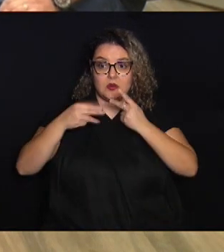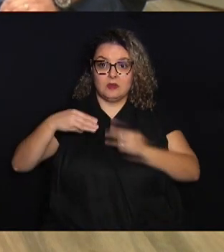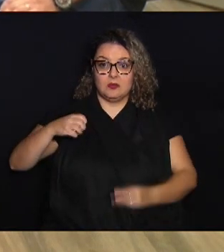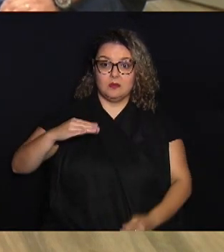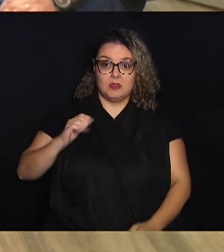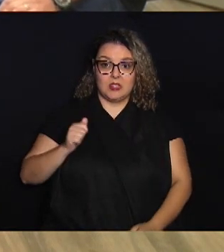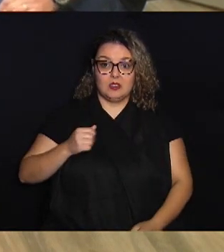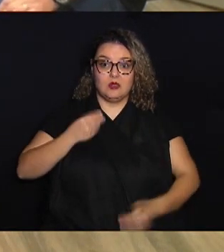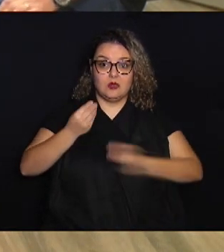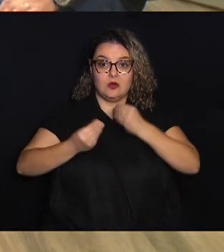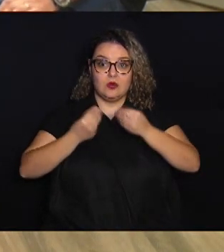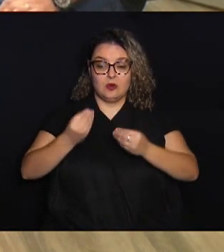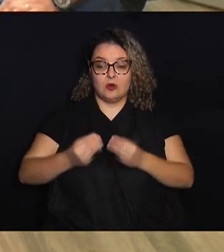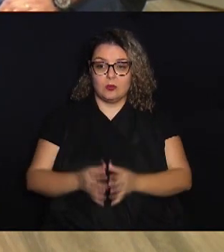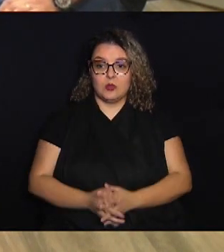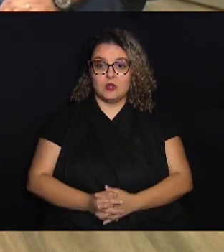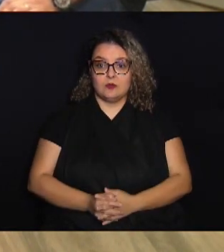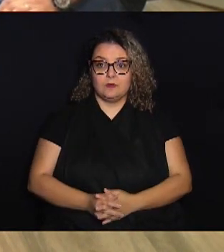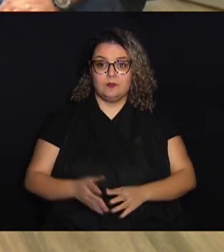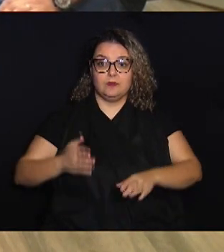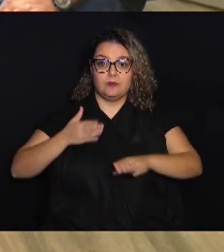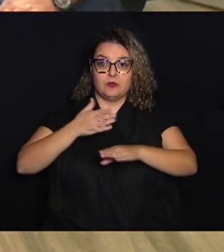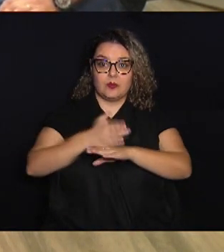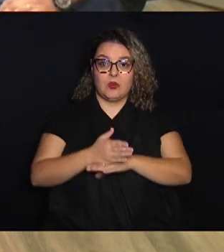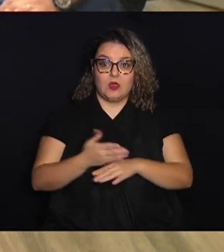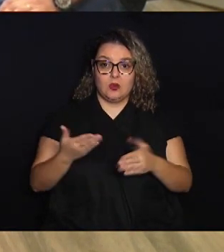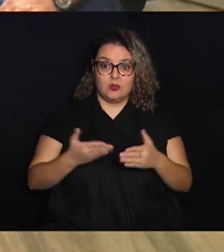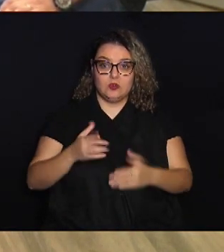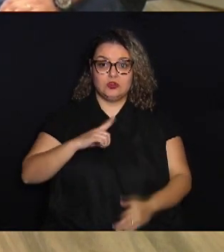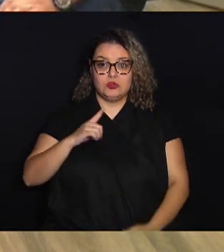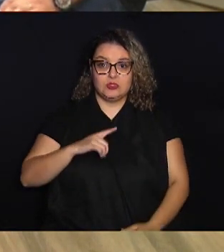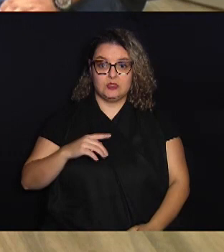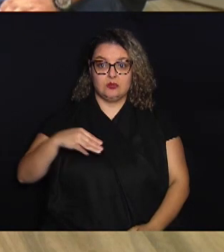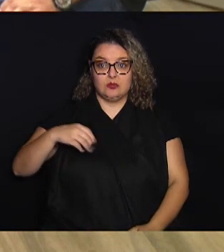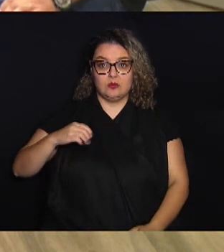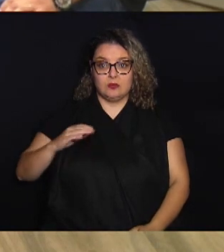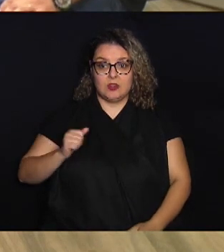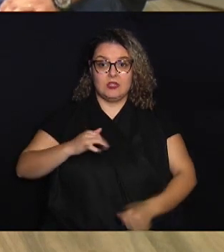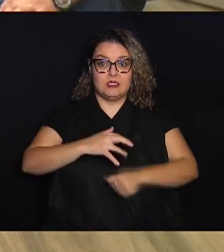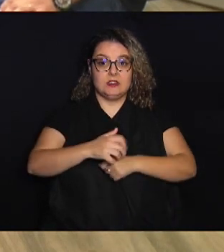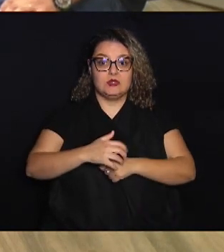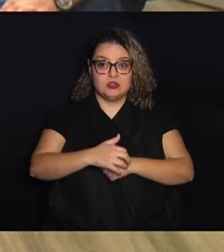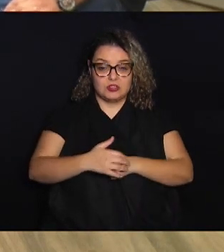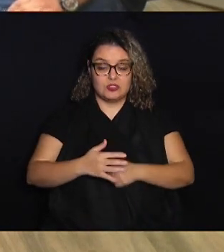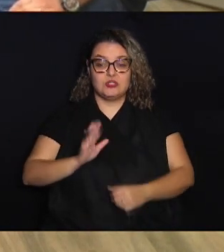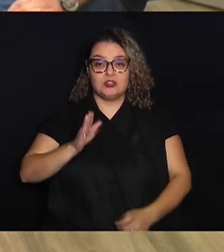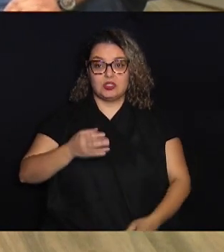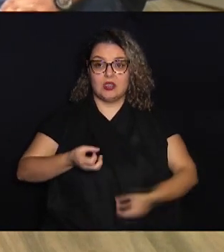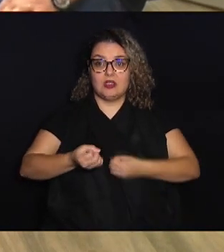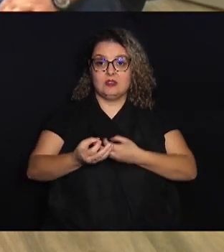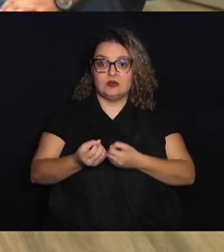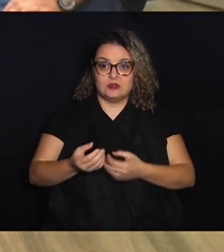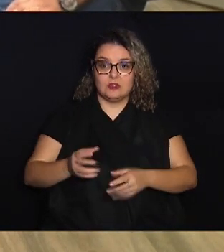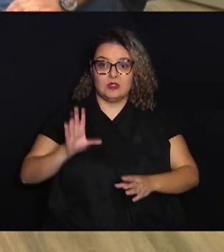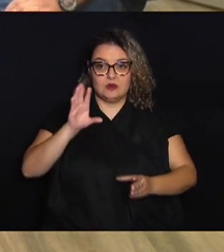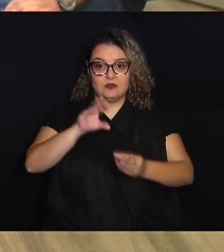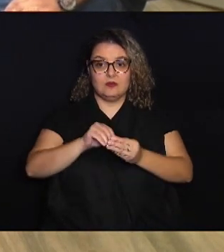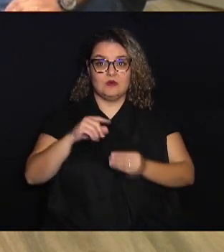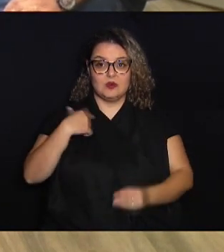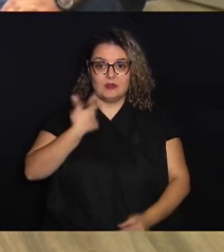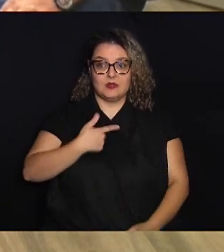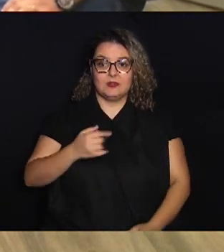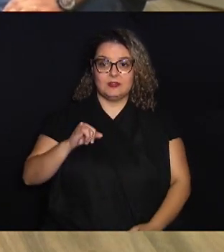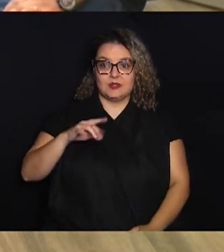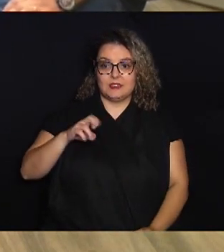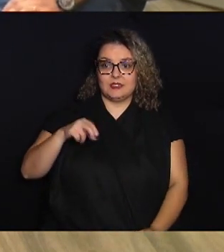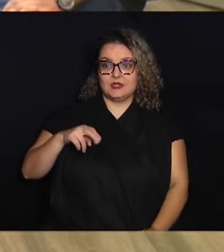as pessoas podem, acessar. Hoje teve, o Meca Digital aí, a gente já trouxe a informação. Dá um resumão pra gente, por favor,